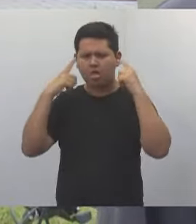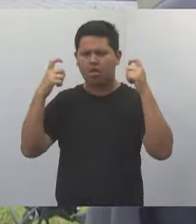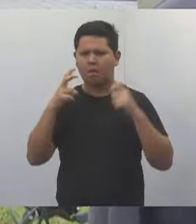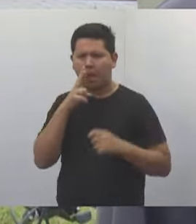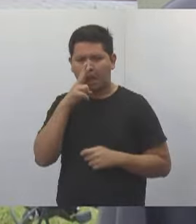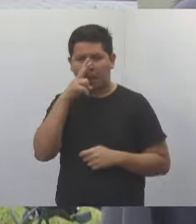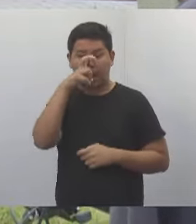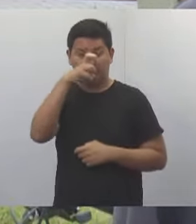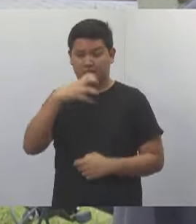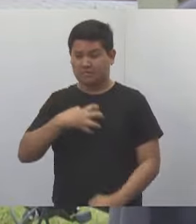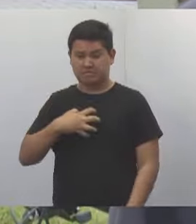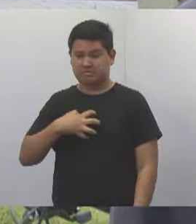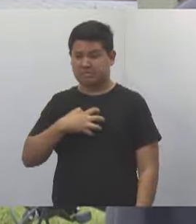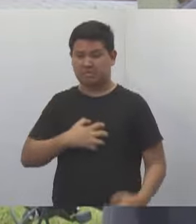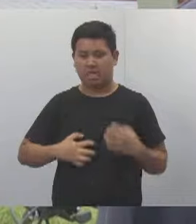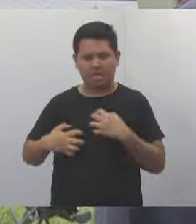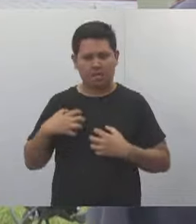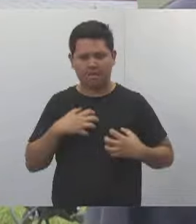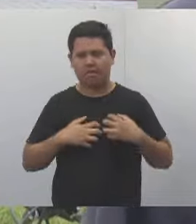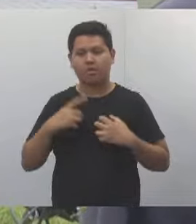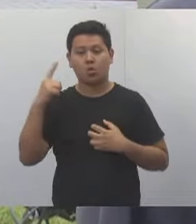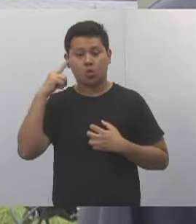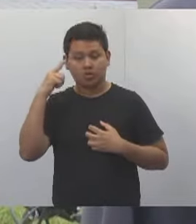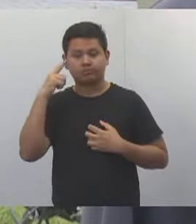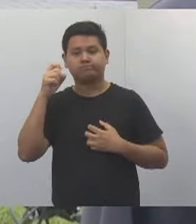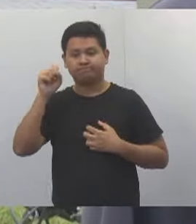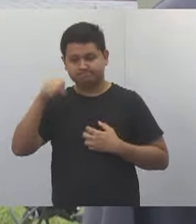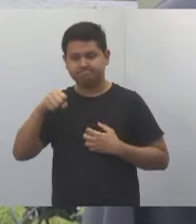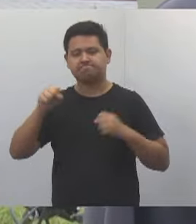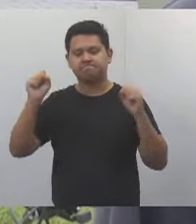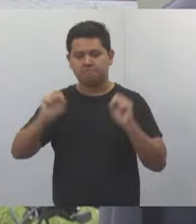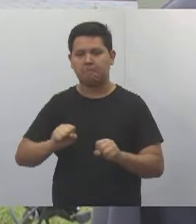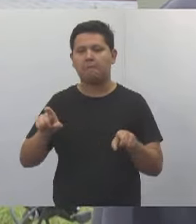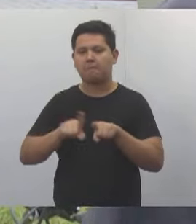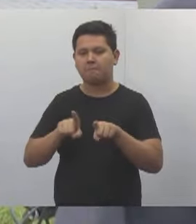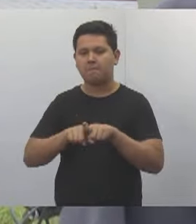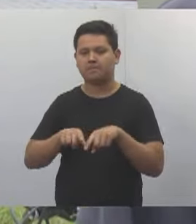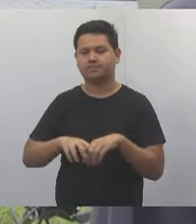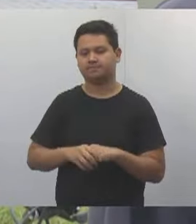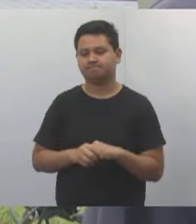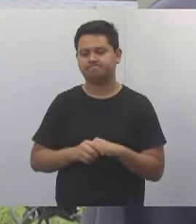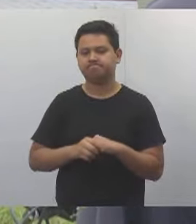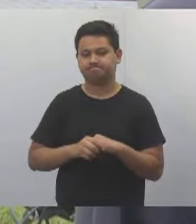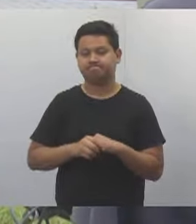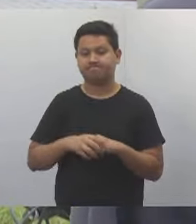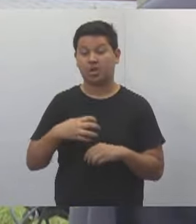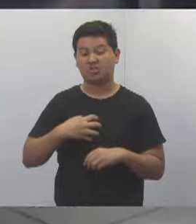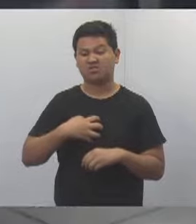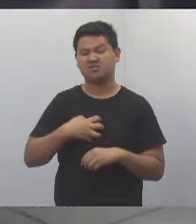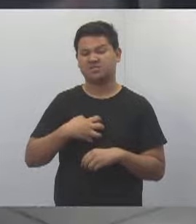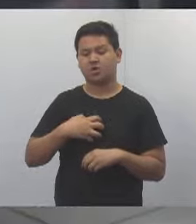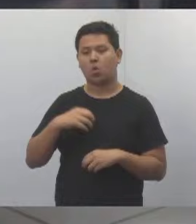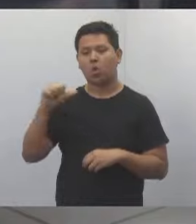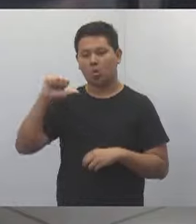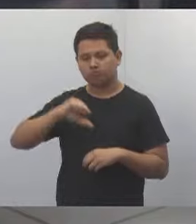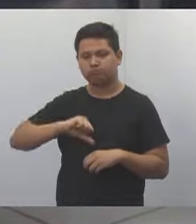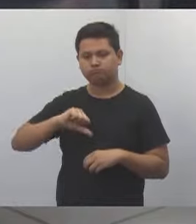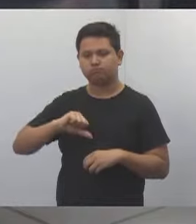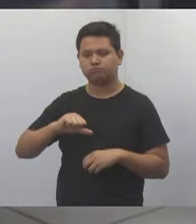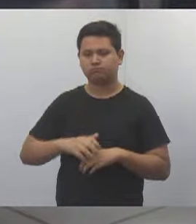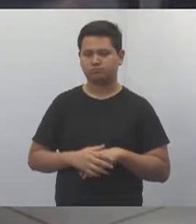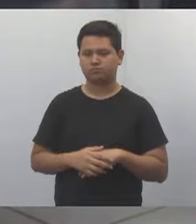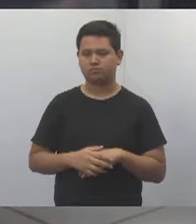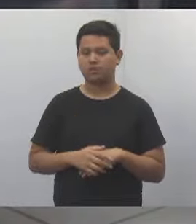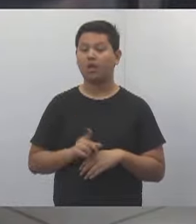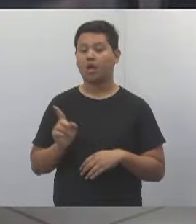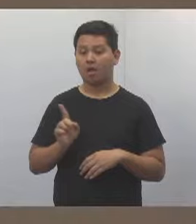eu já me incomodo. Então, quem tem um ouvido mais sensível, né, possa ser que seja pior para essas pessoas, né? A Rosângela mora